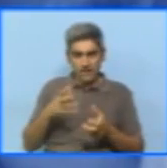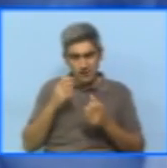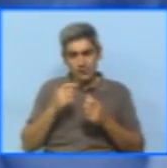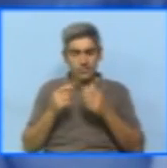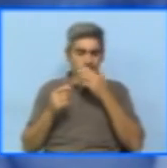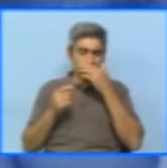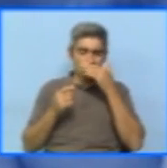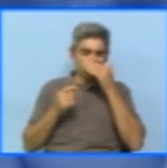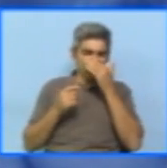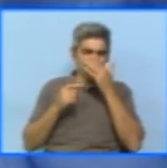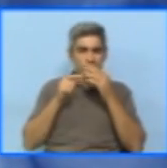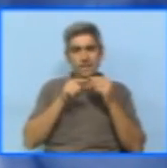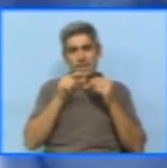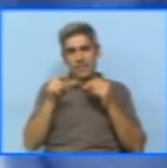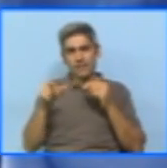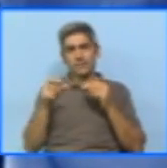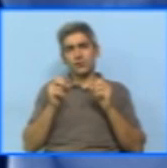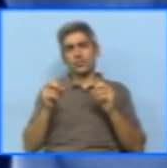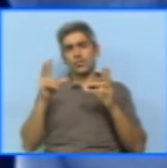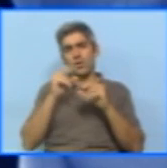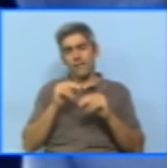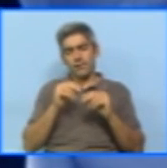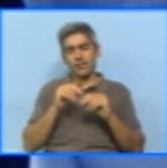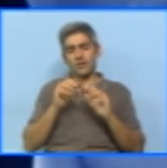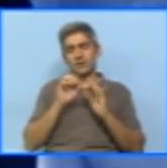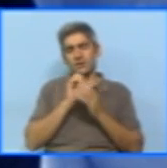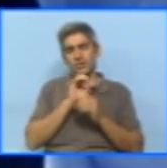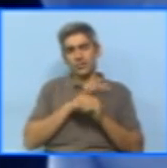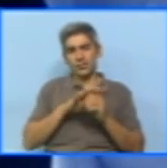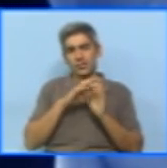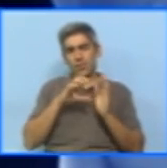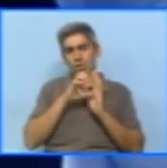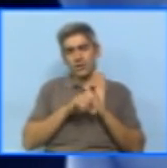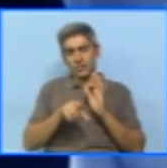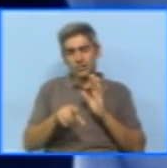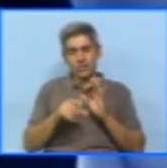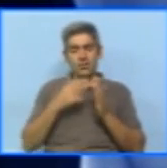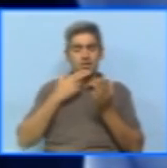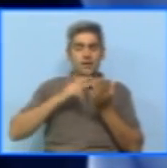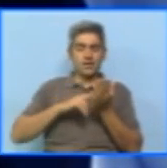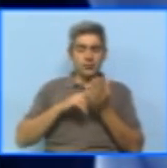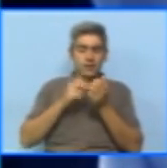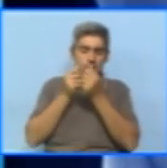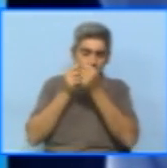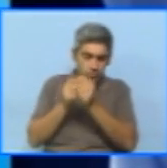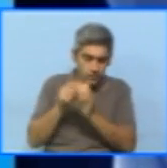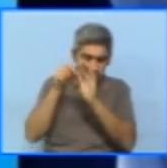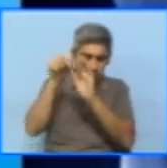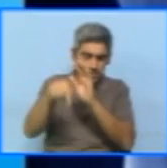que essa nova condição é uma realidade